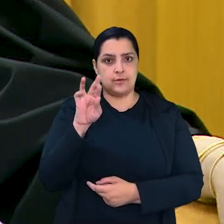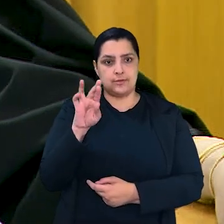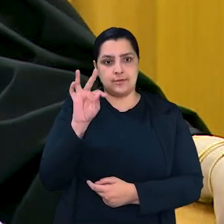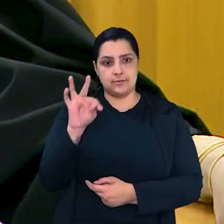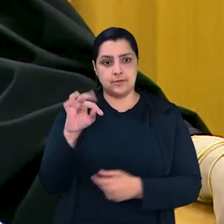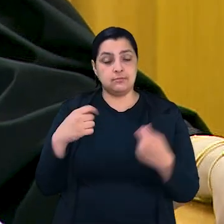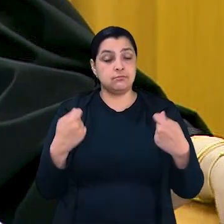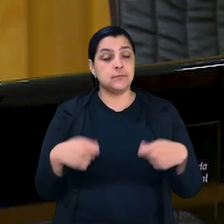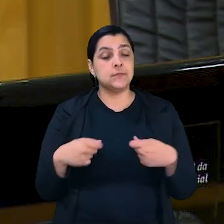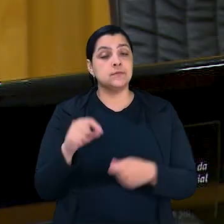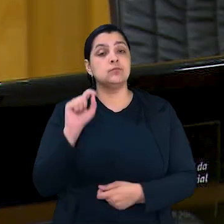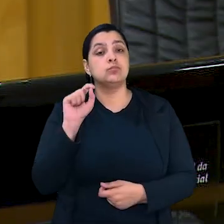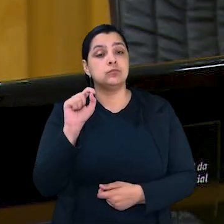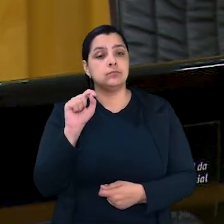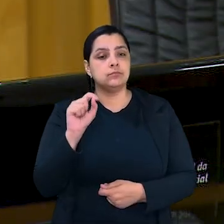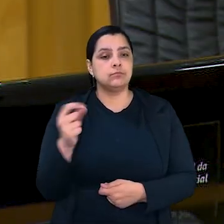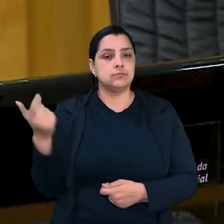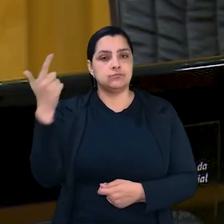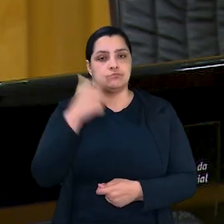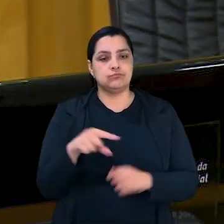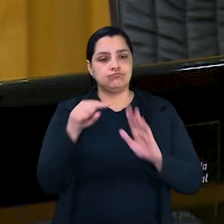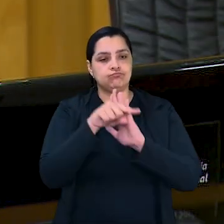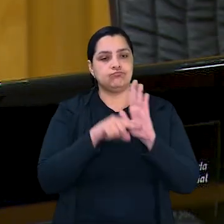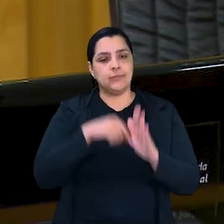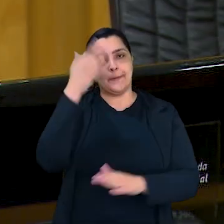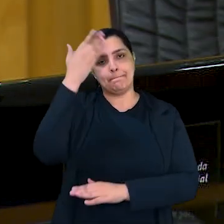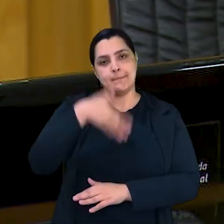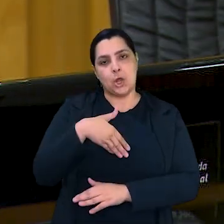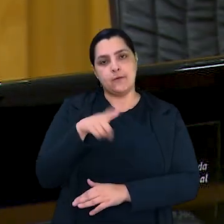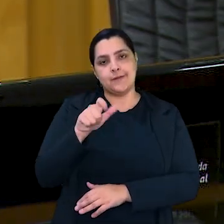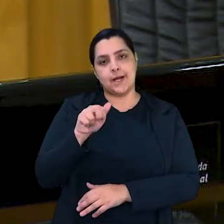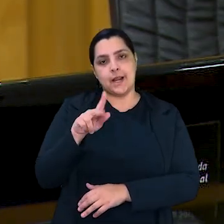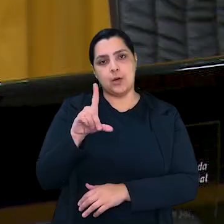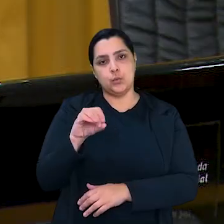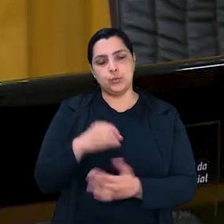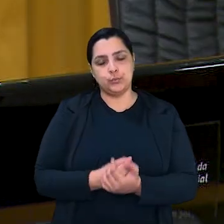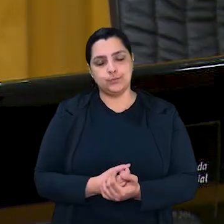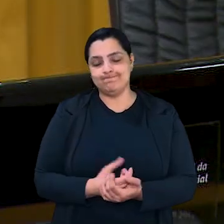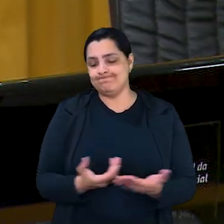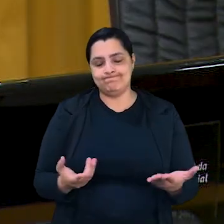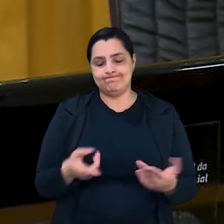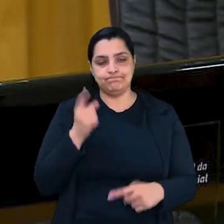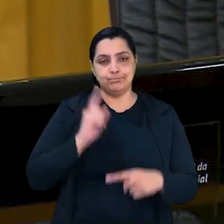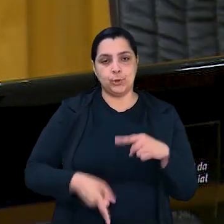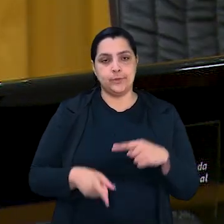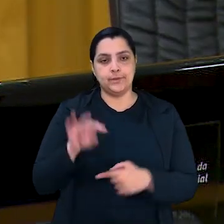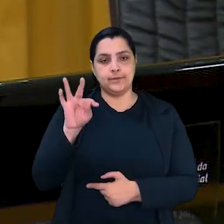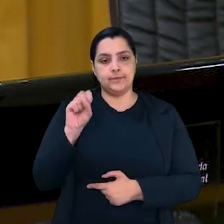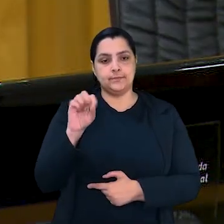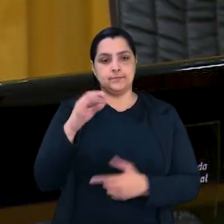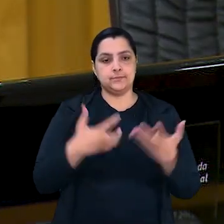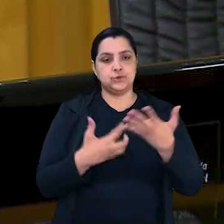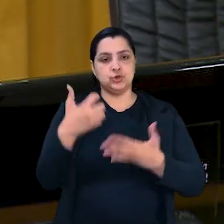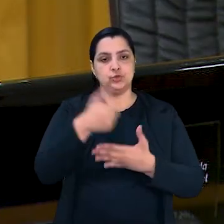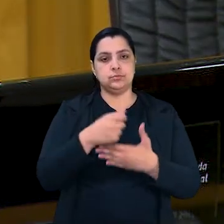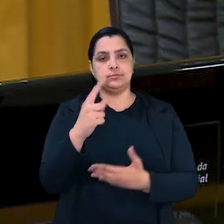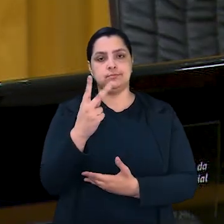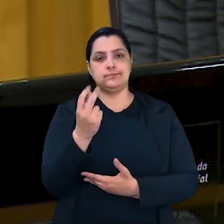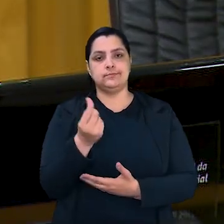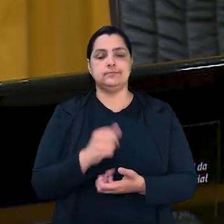apresentada pelo regional, seria necessária uma nova análise das provas e do laudo técnico, o que é proibido pela